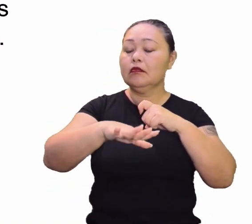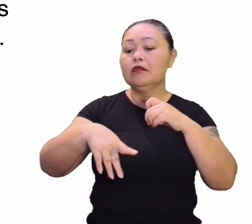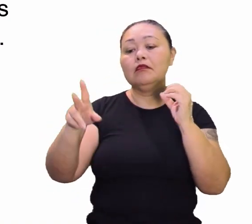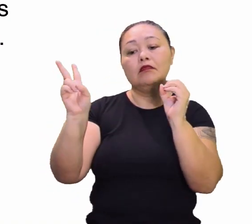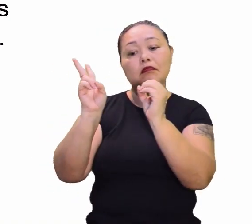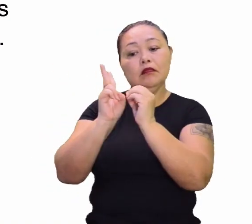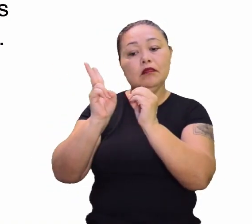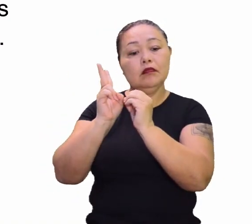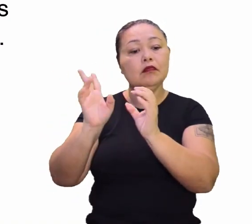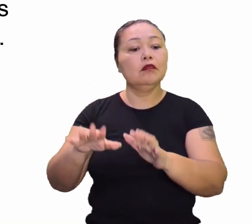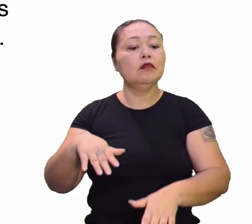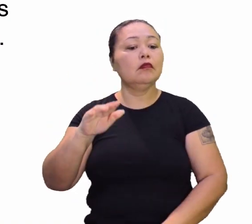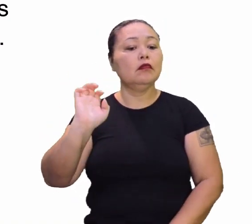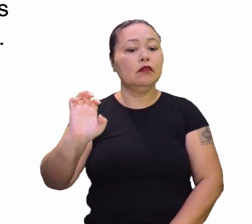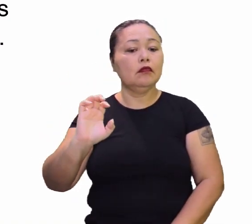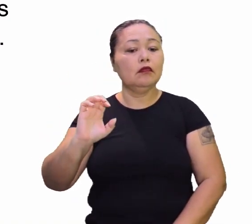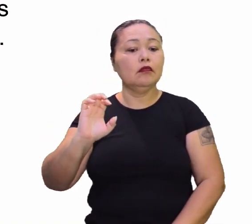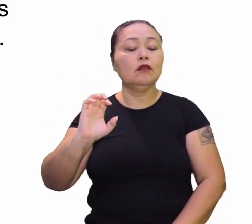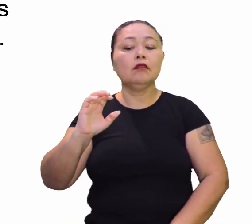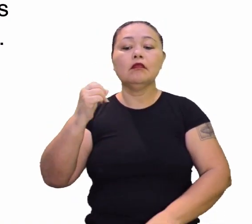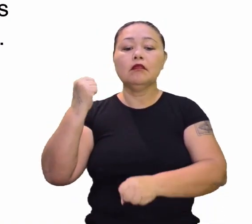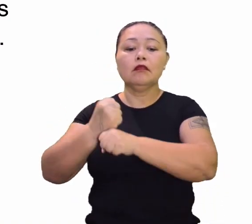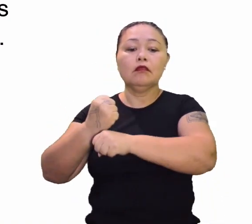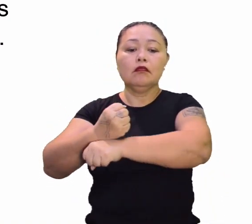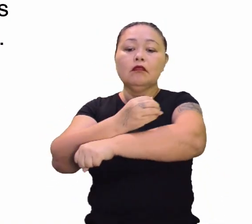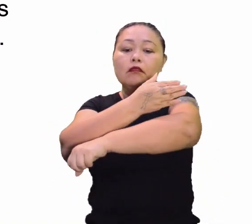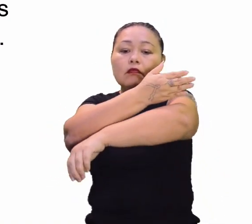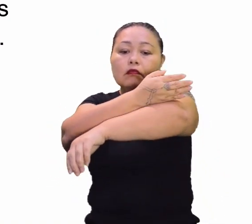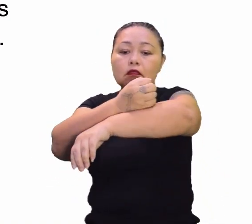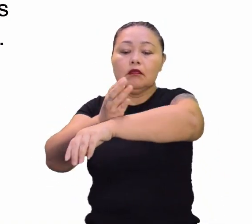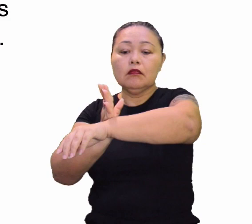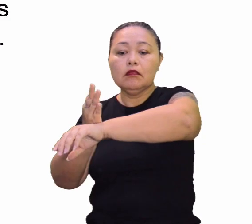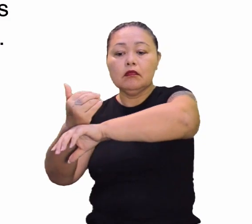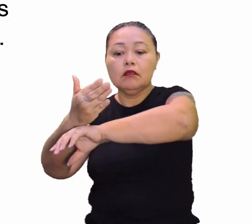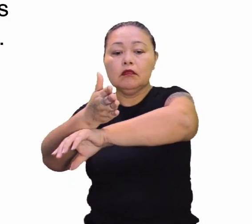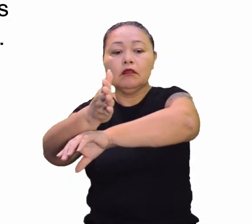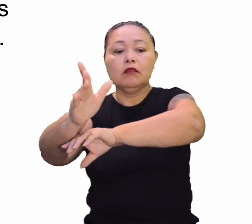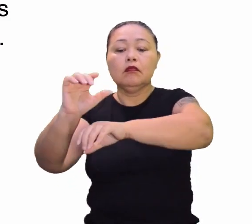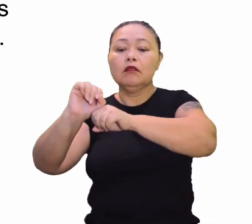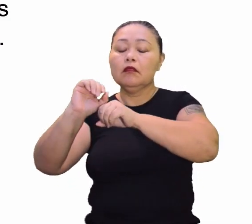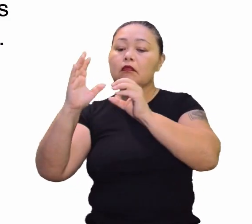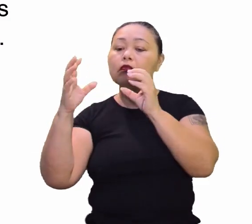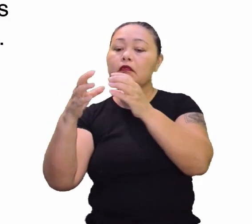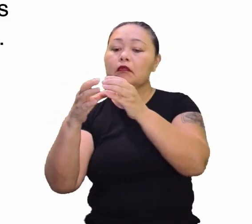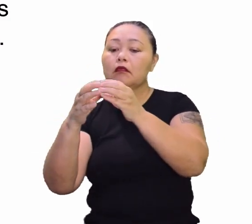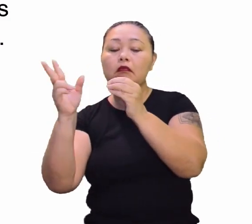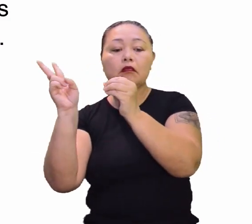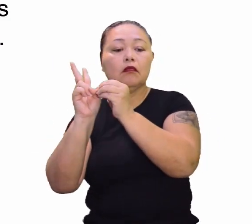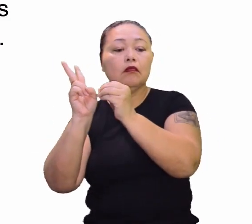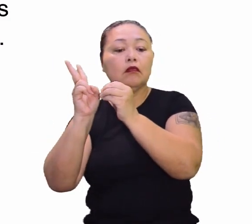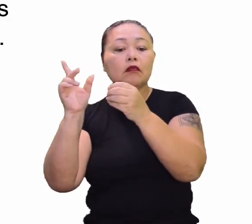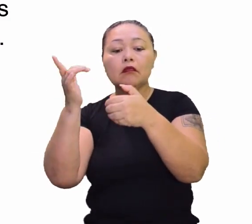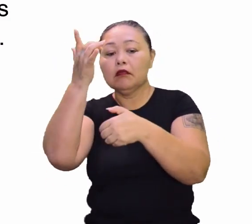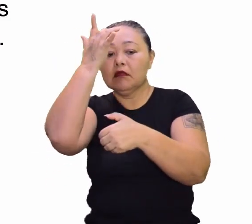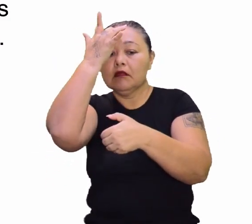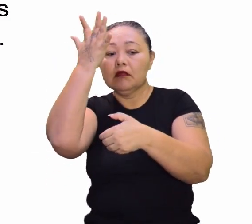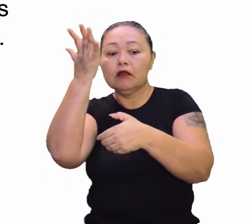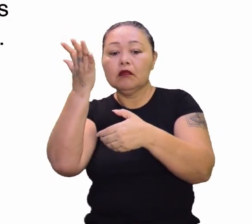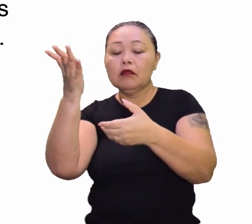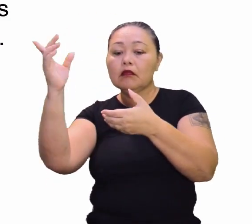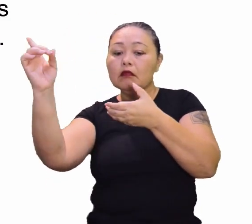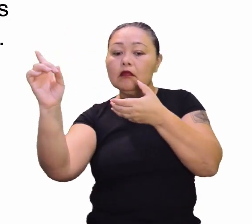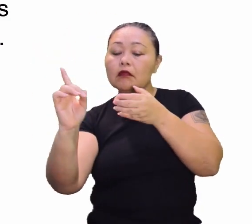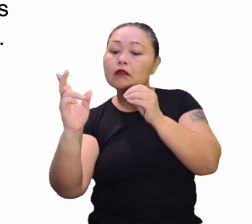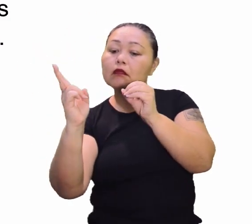medicina nativa. E aí, construção de rodovia de acesso às aldeias para